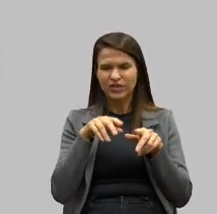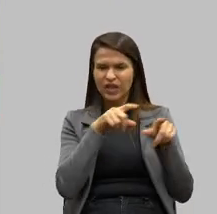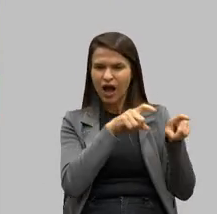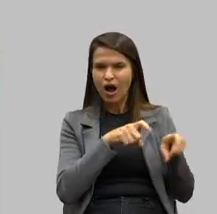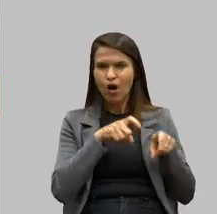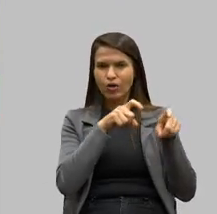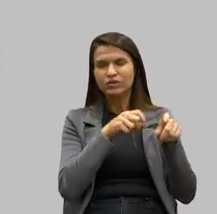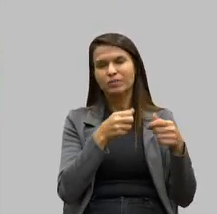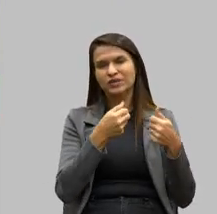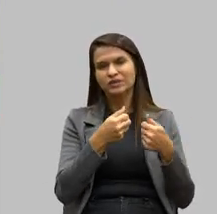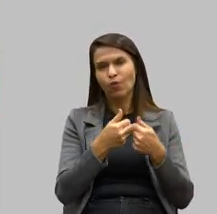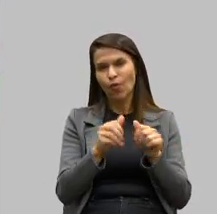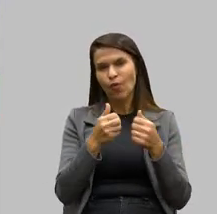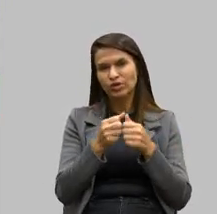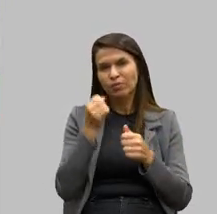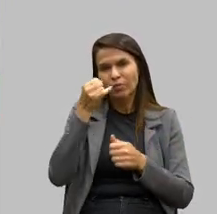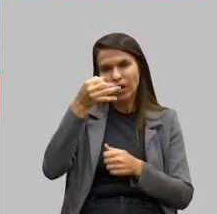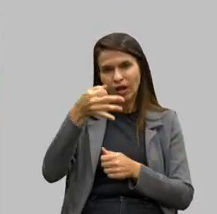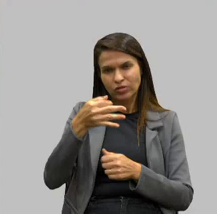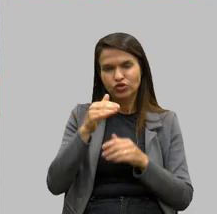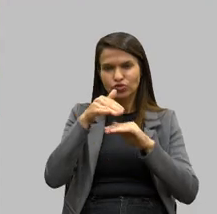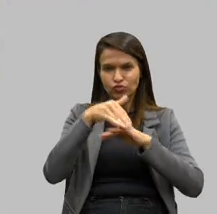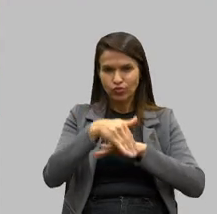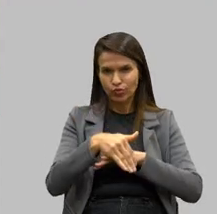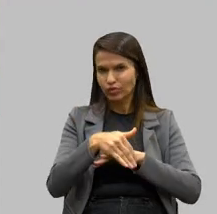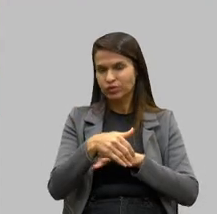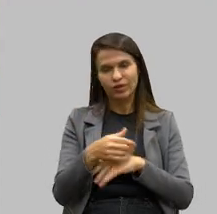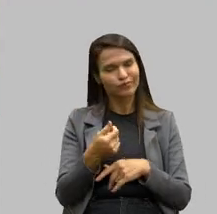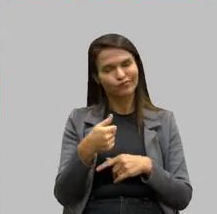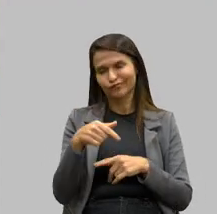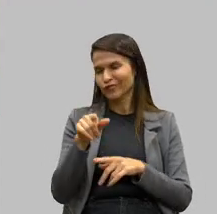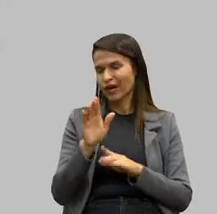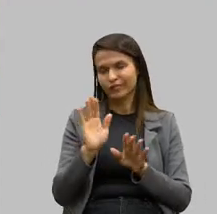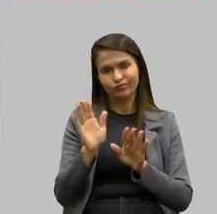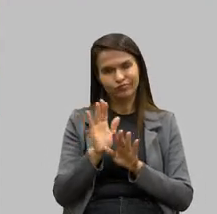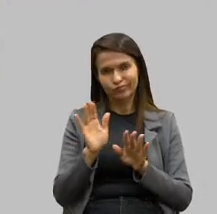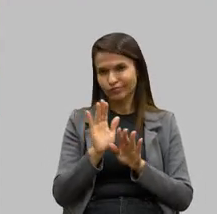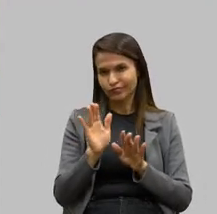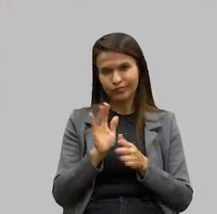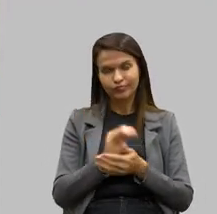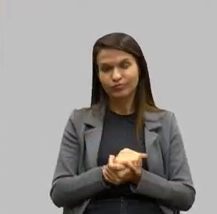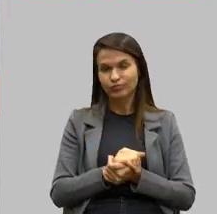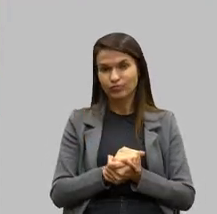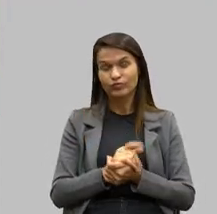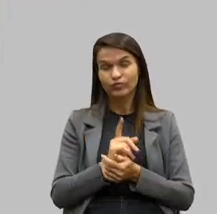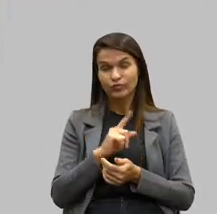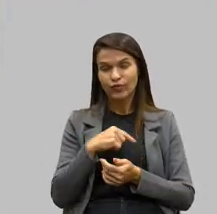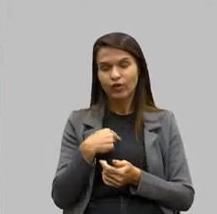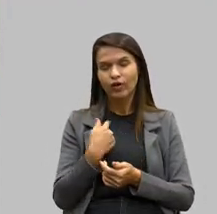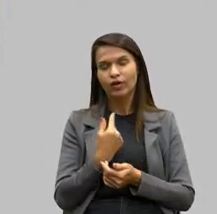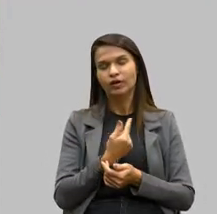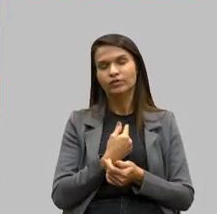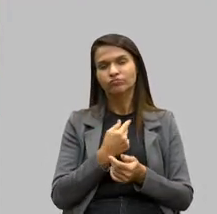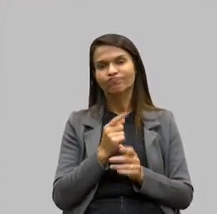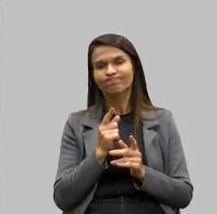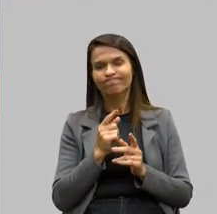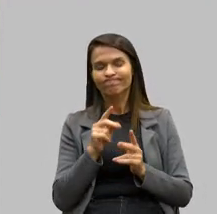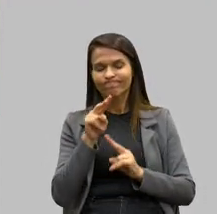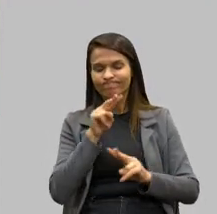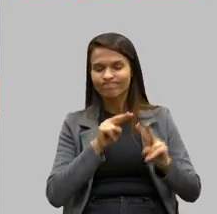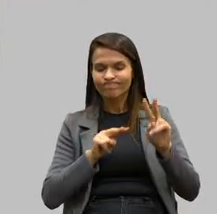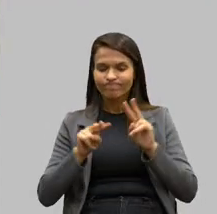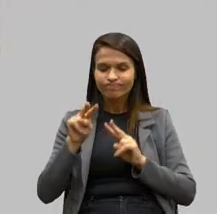tem que pegar o ônibus de noite. Não vai, ele não vai. Dentro dessa situação, a gente faz toda uma justificativa